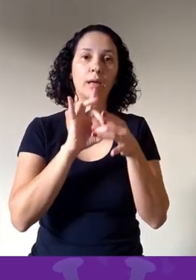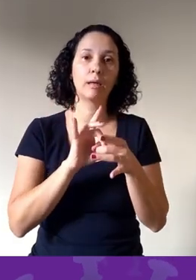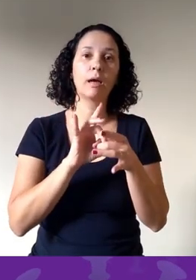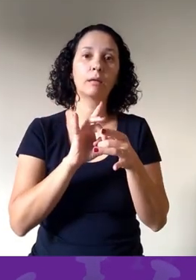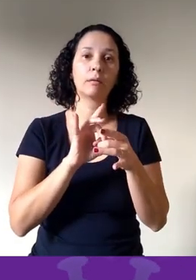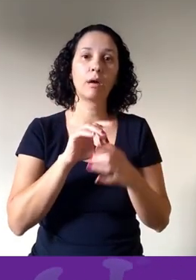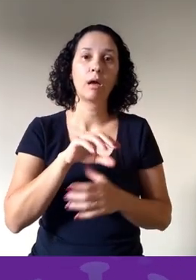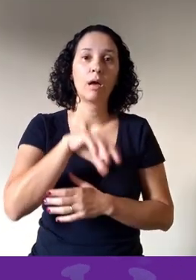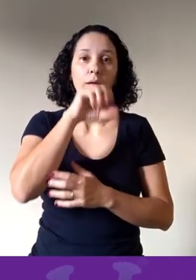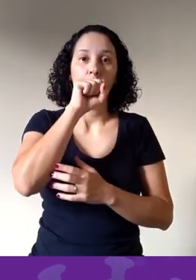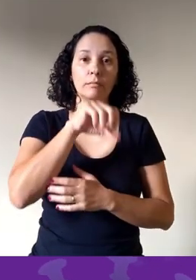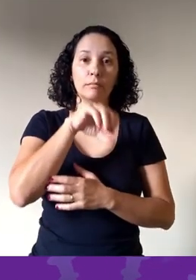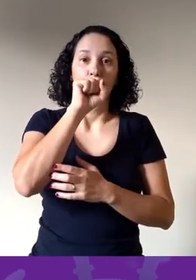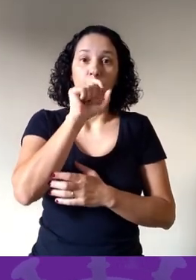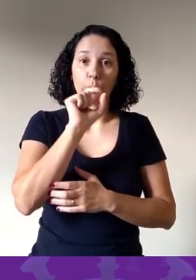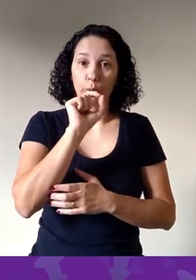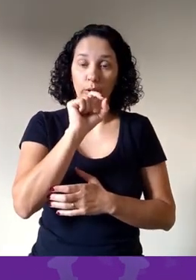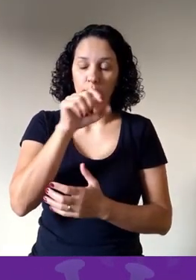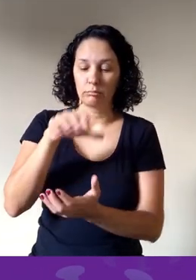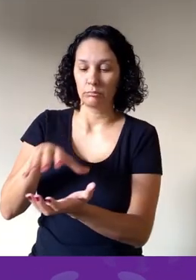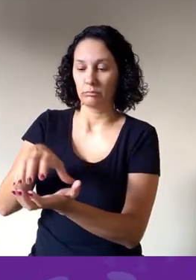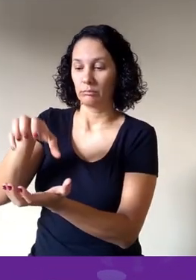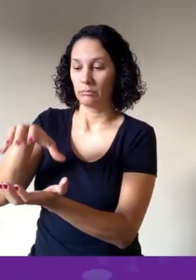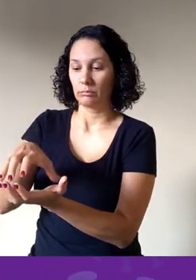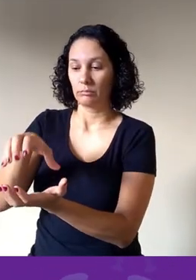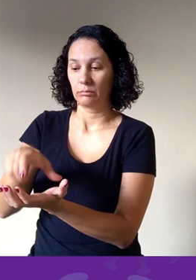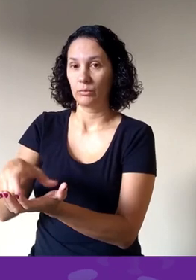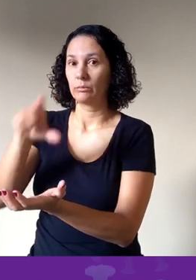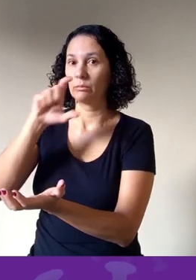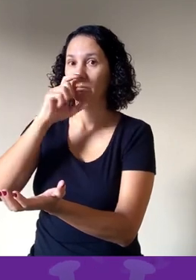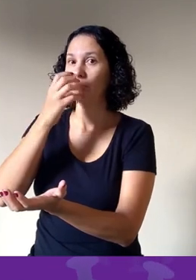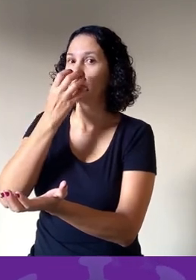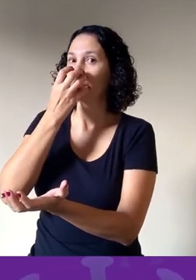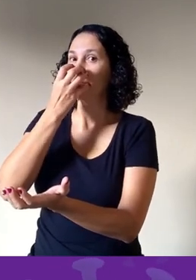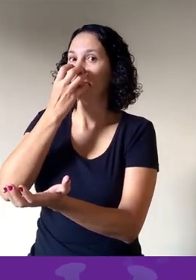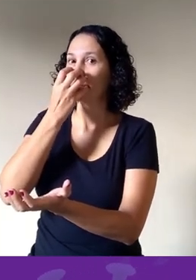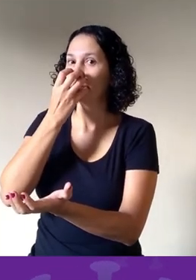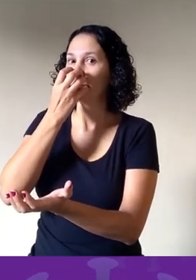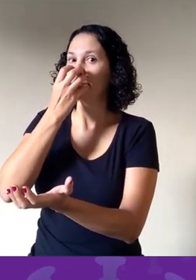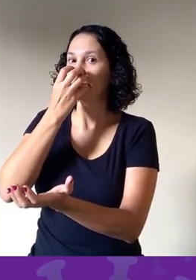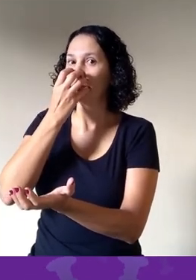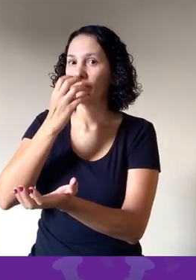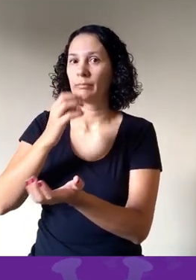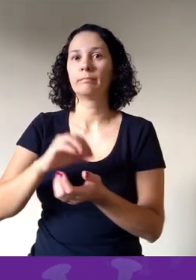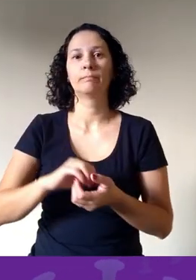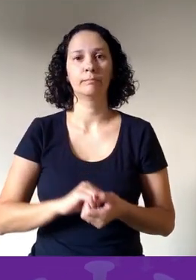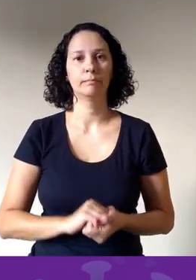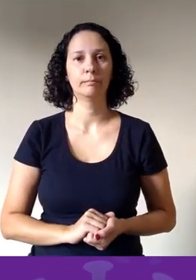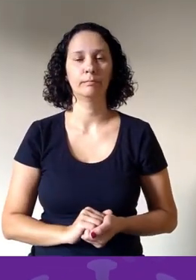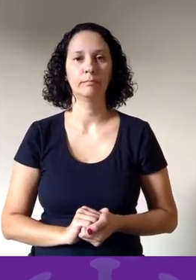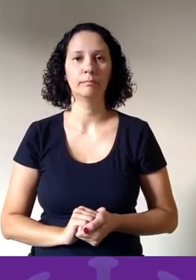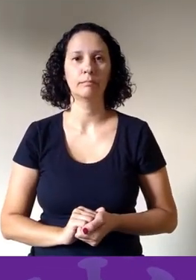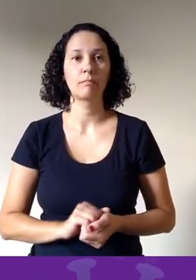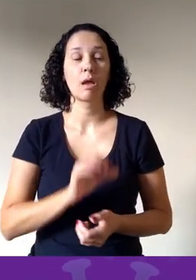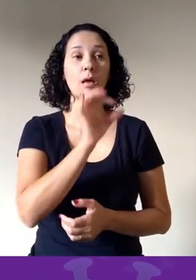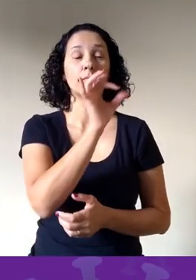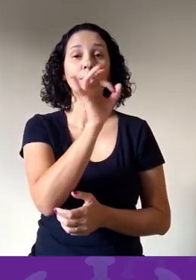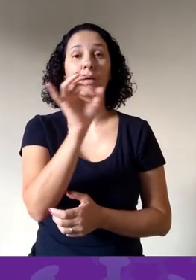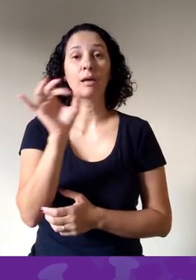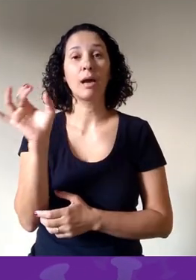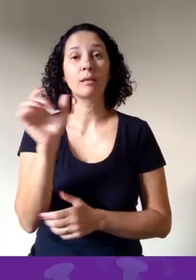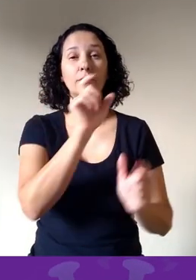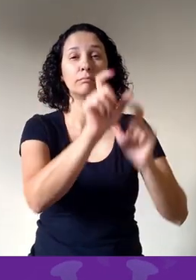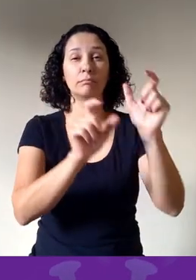mecânica e outras mais cada paciente tem um problema particular né algumas pessoas